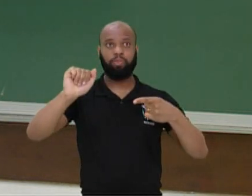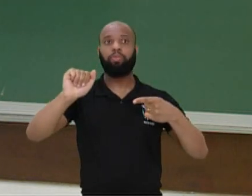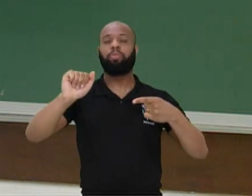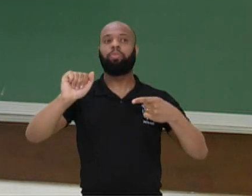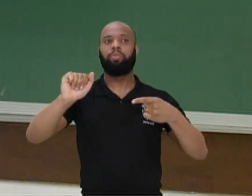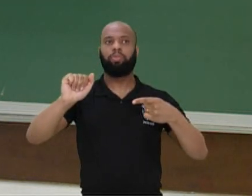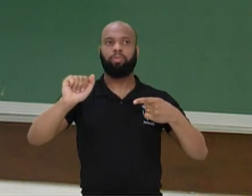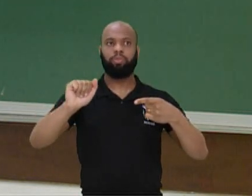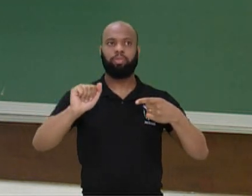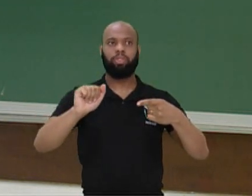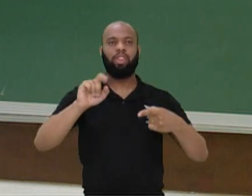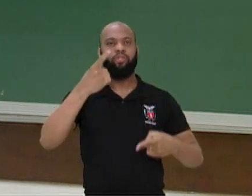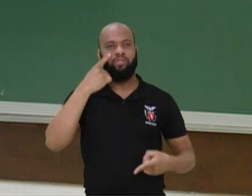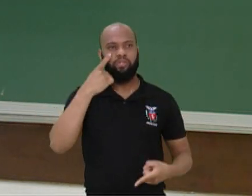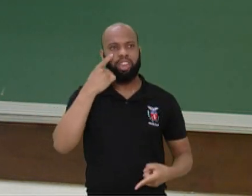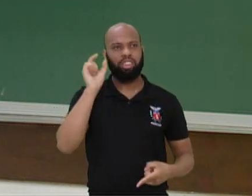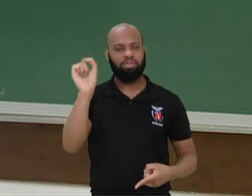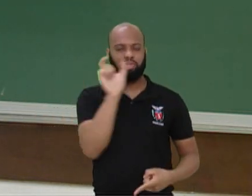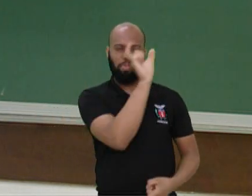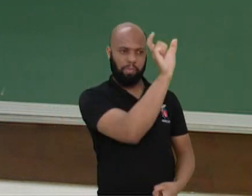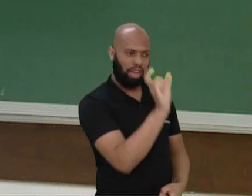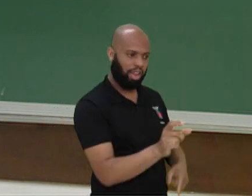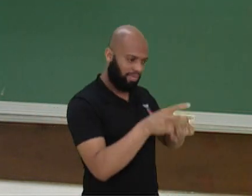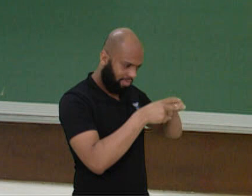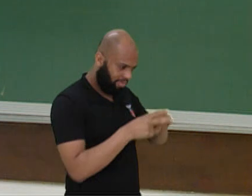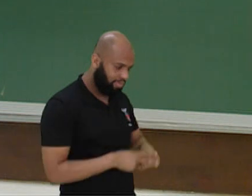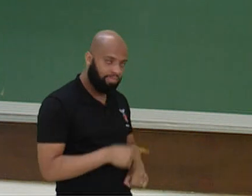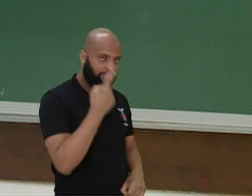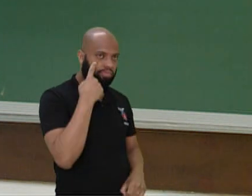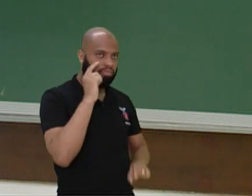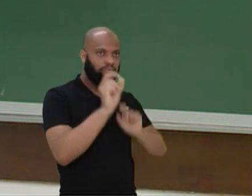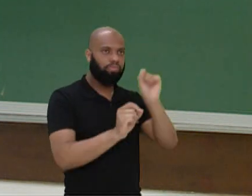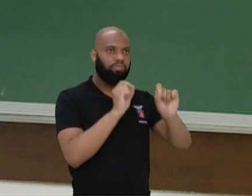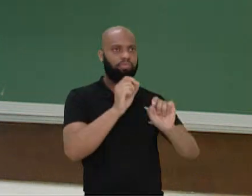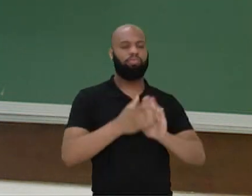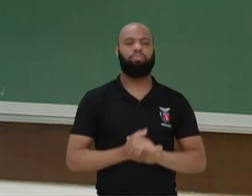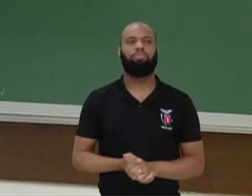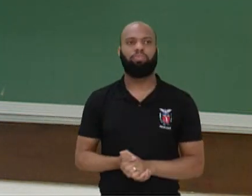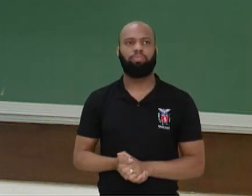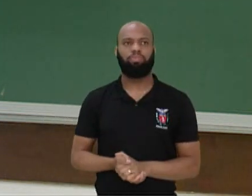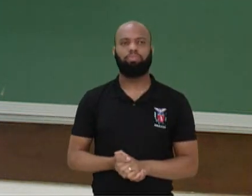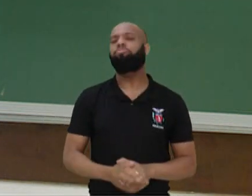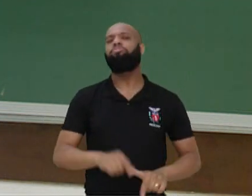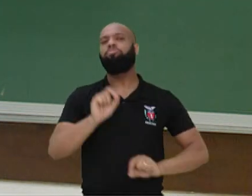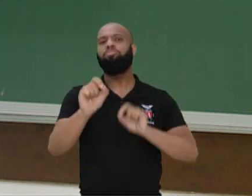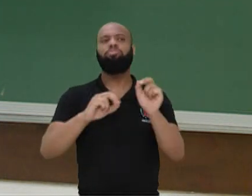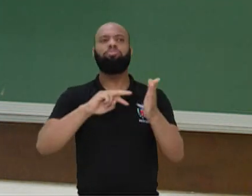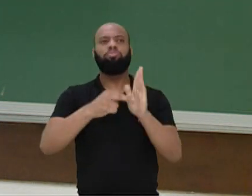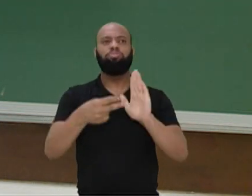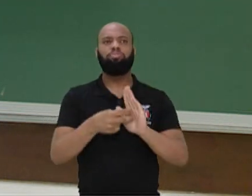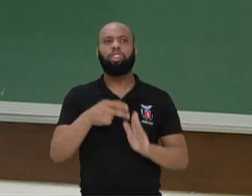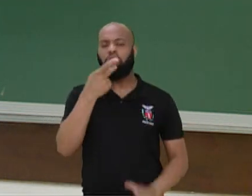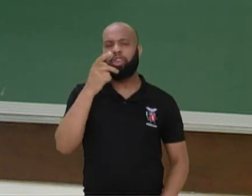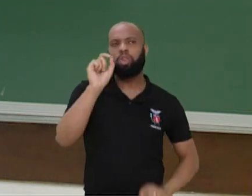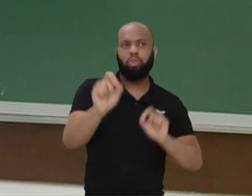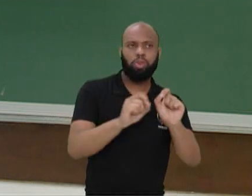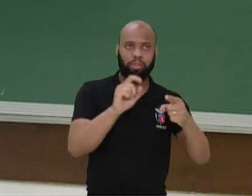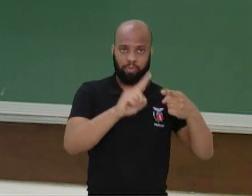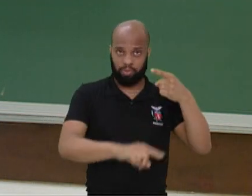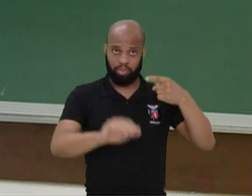digo éramos, tenían, era, existia, eu estou falando